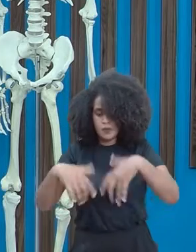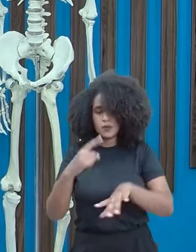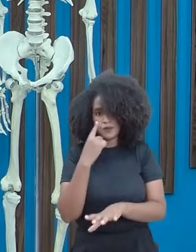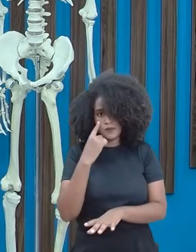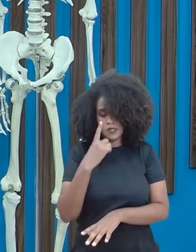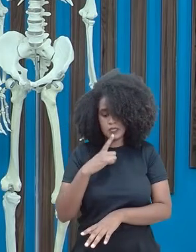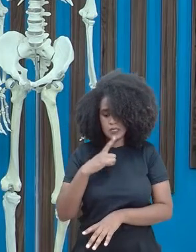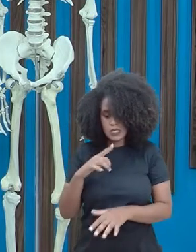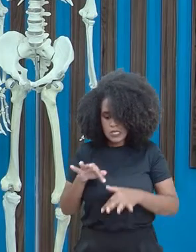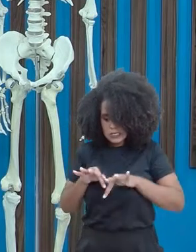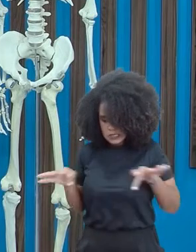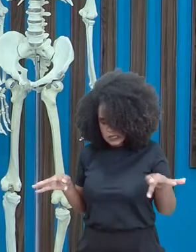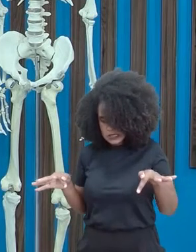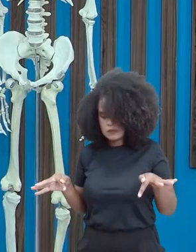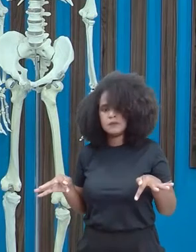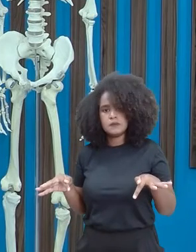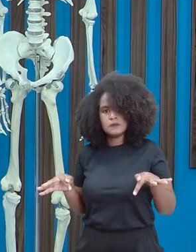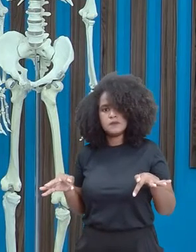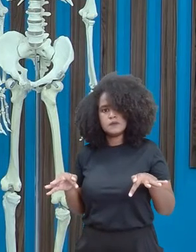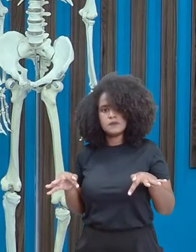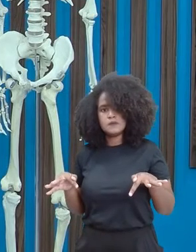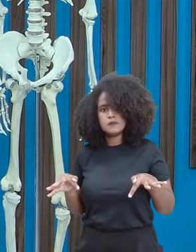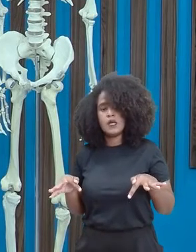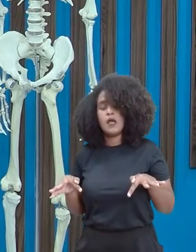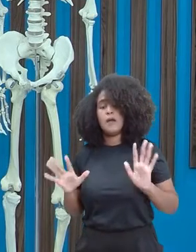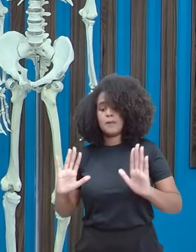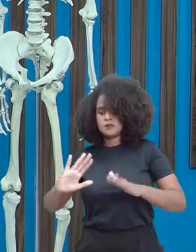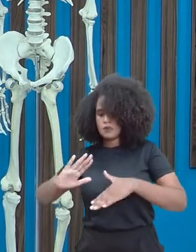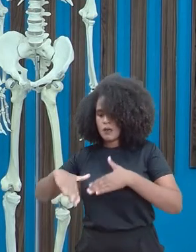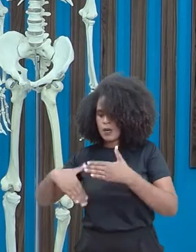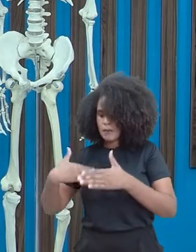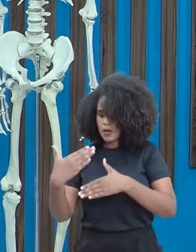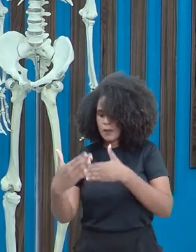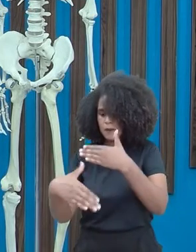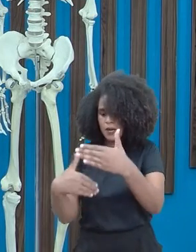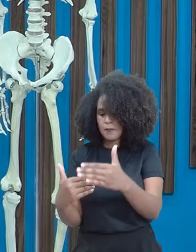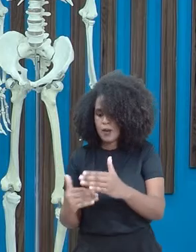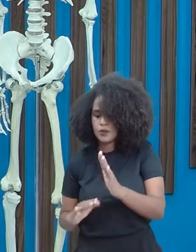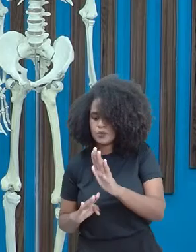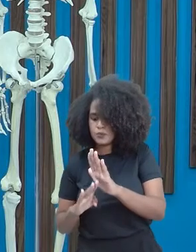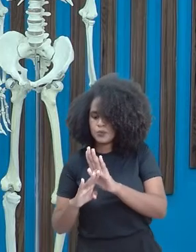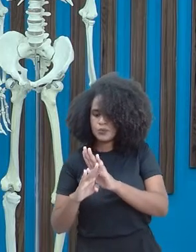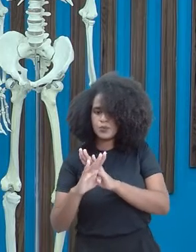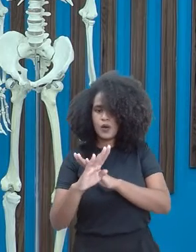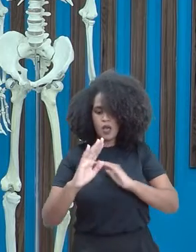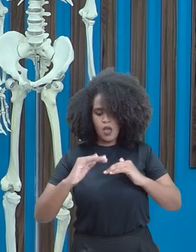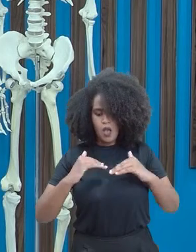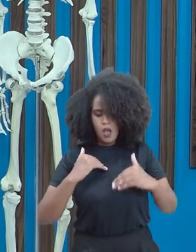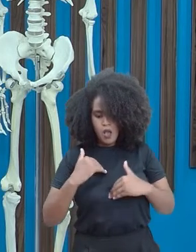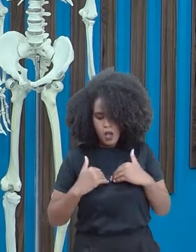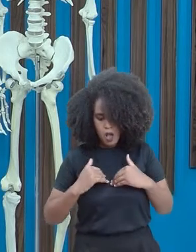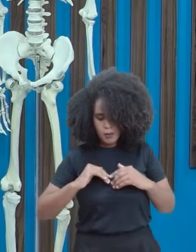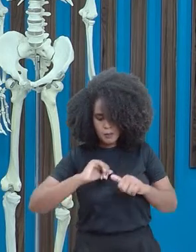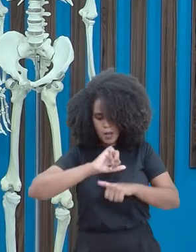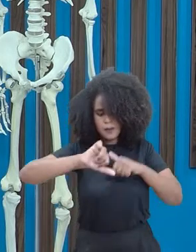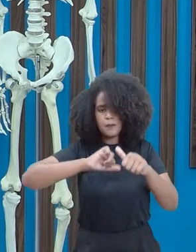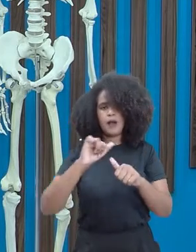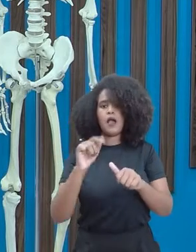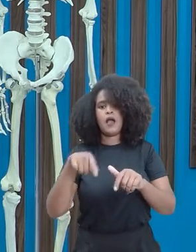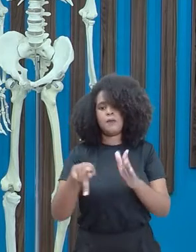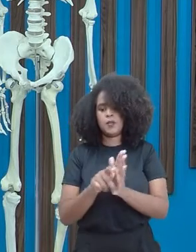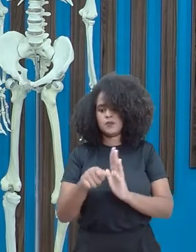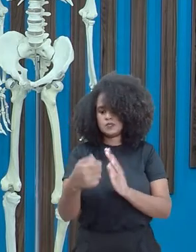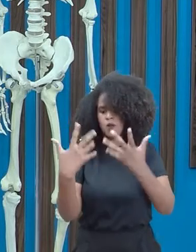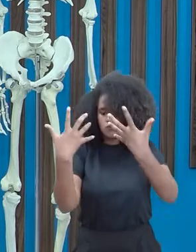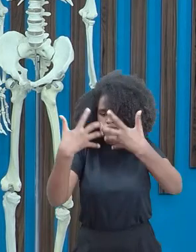primitivos eram simples e aqueles que estavam começando a aparecer eram complexos. Claro que isso, gente, nas teorias